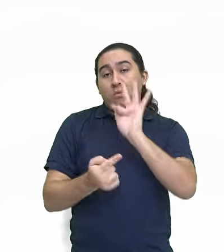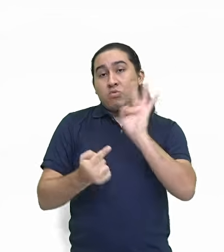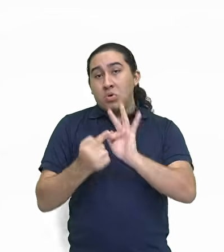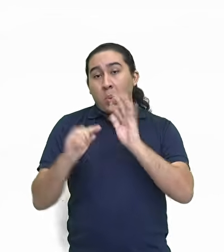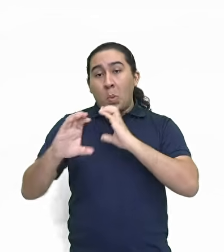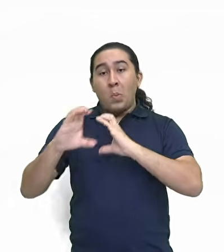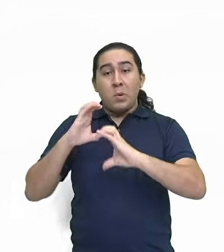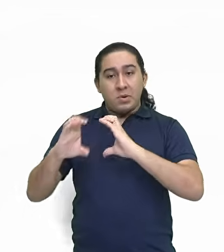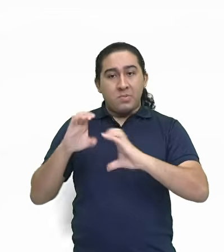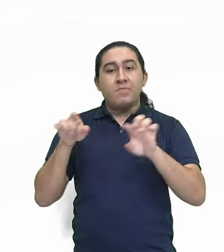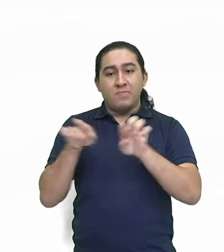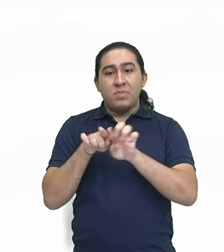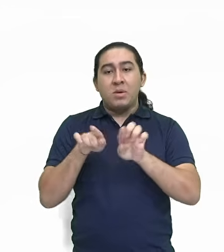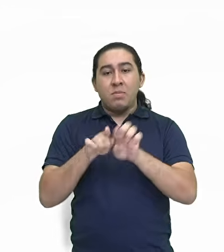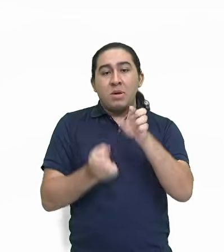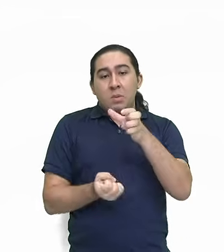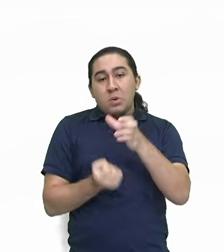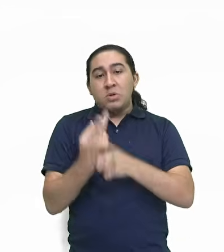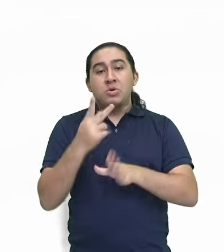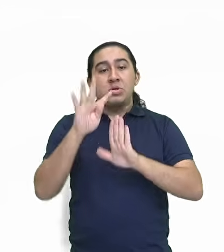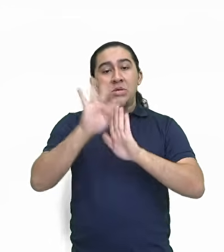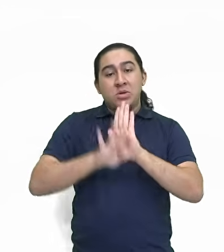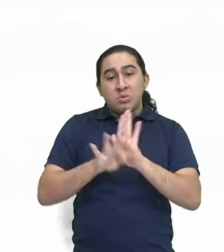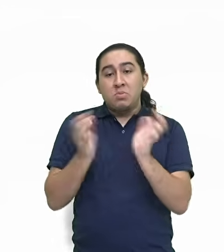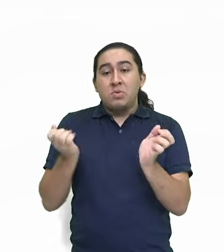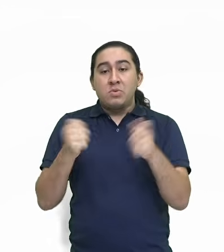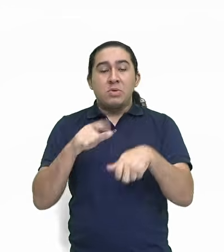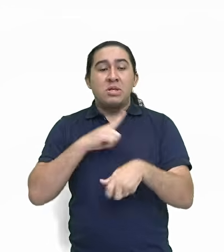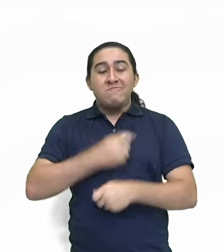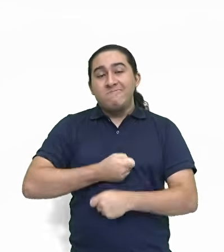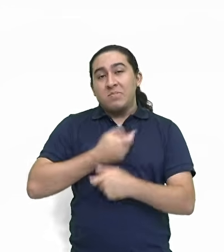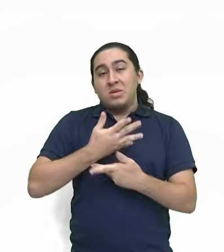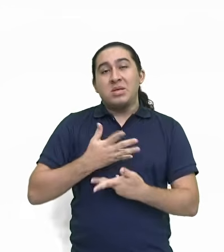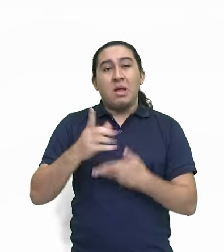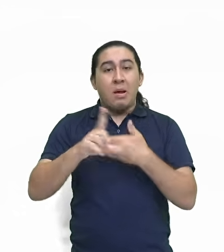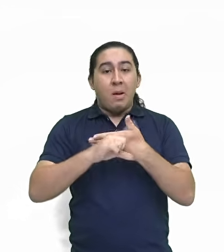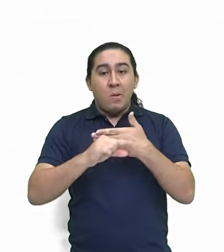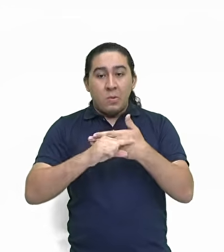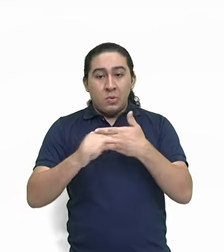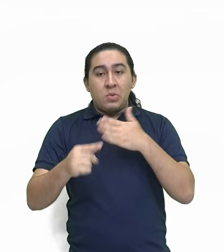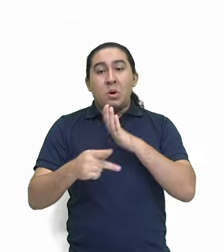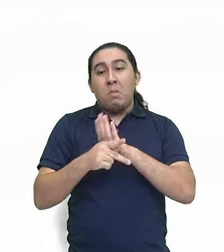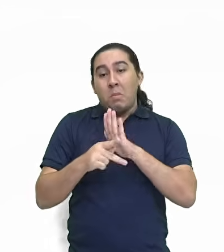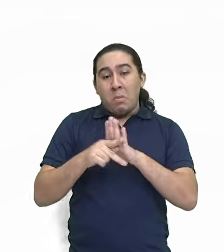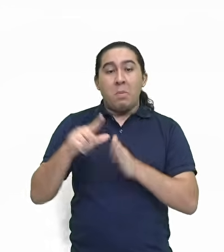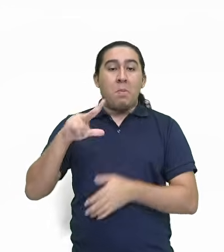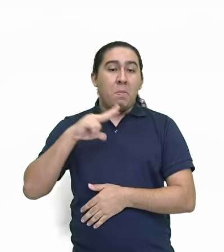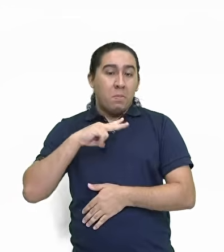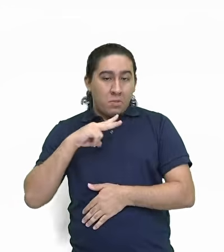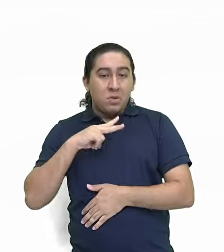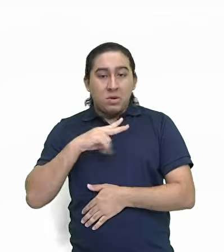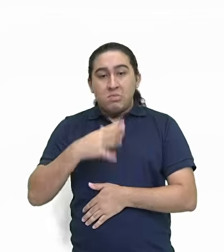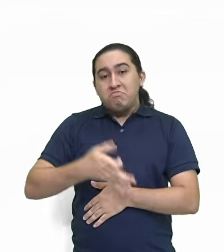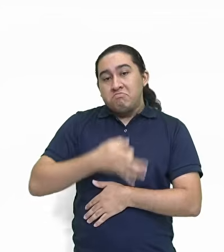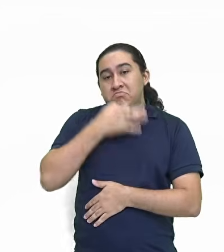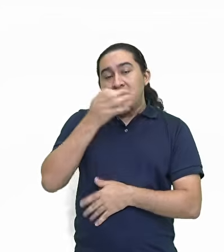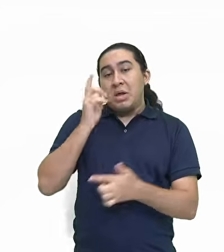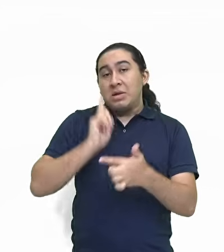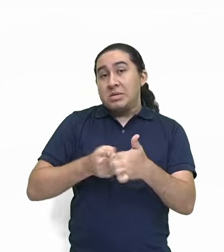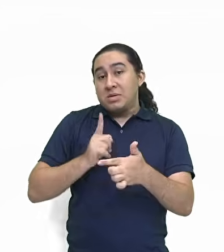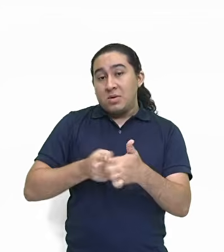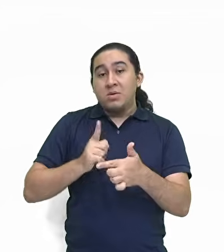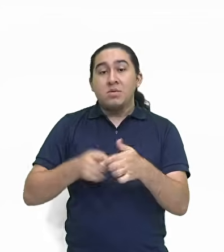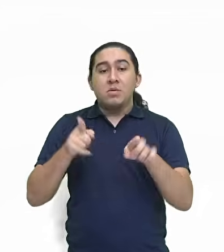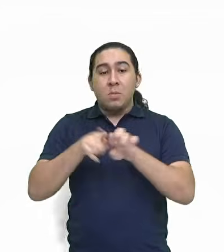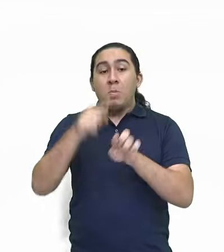respectivas funções comunicativas, na elaboração de textos capazes de expressar estilo próprio,